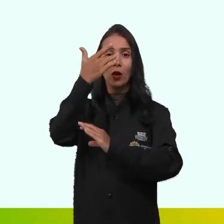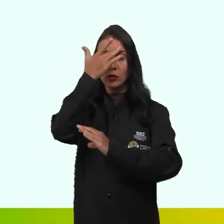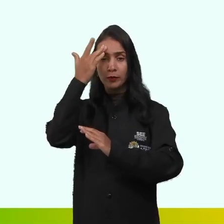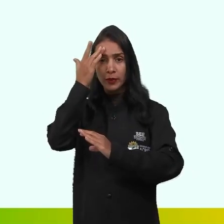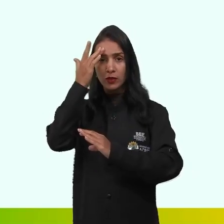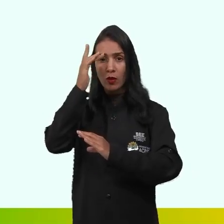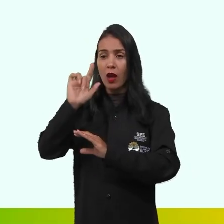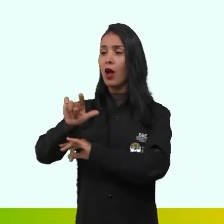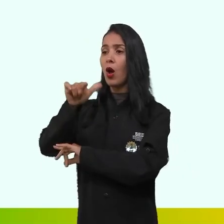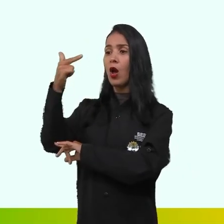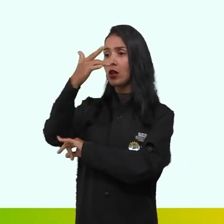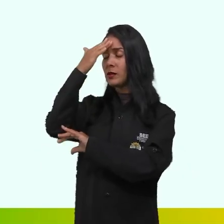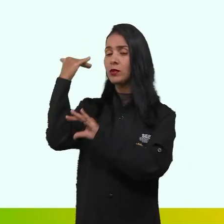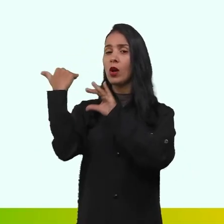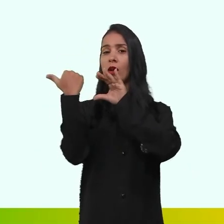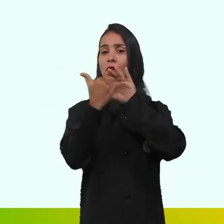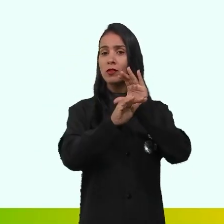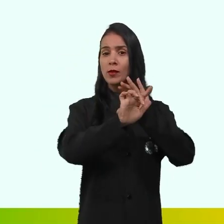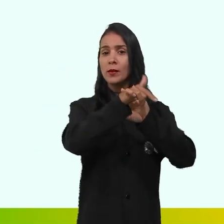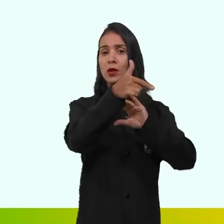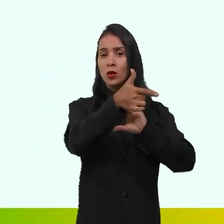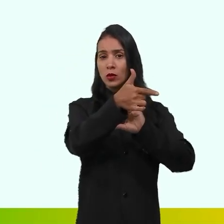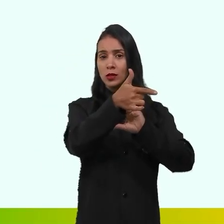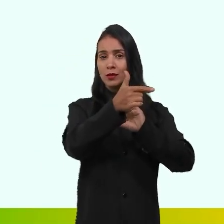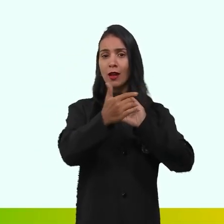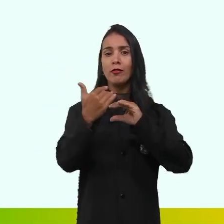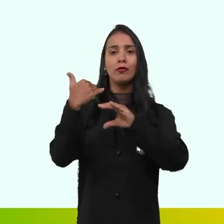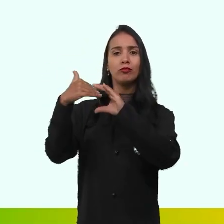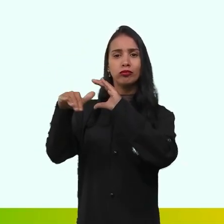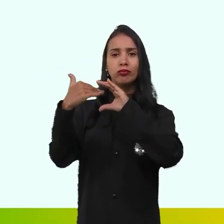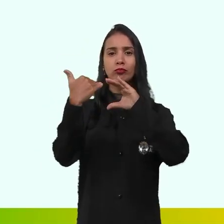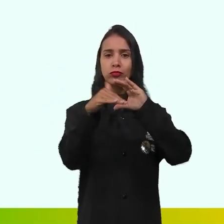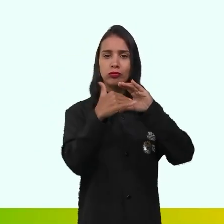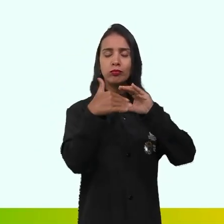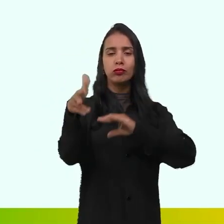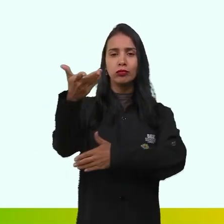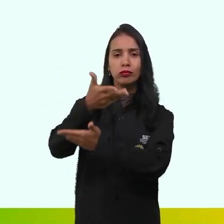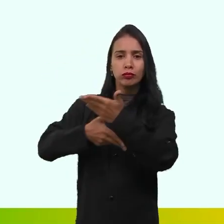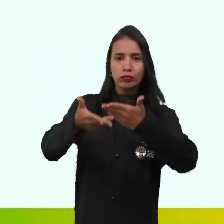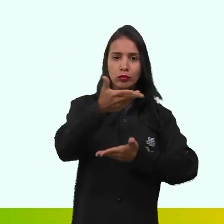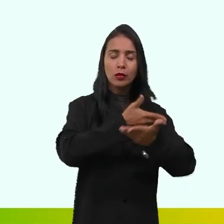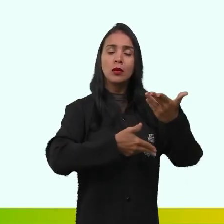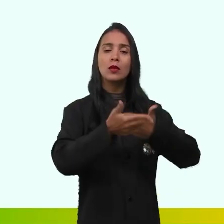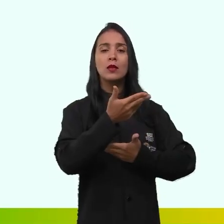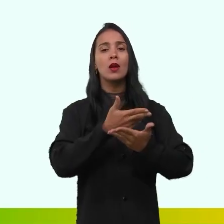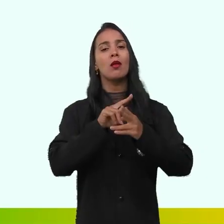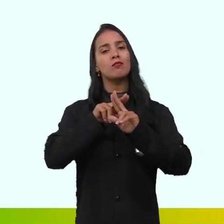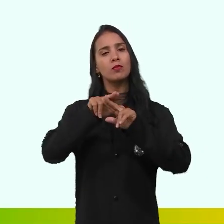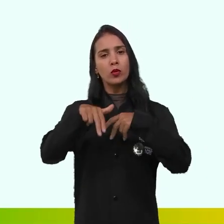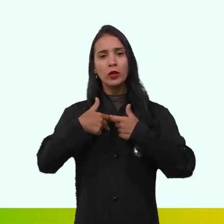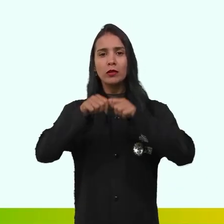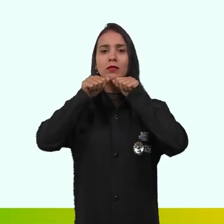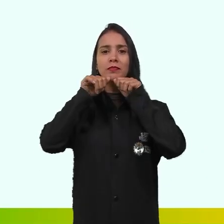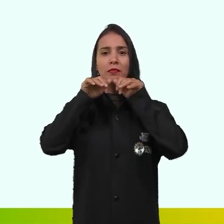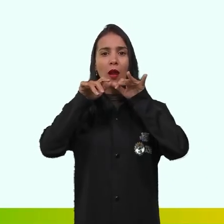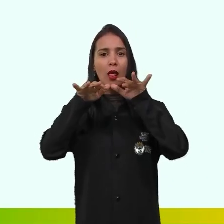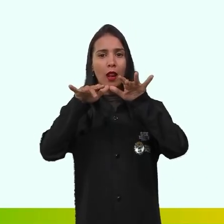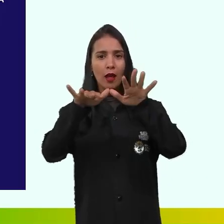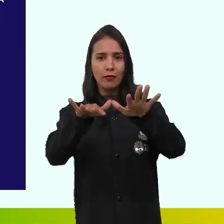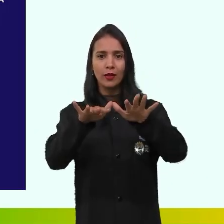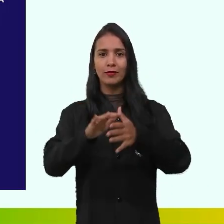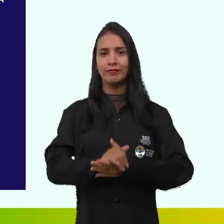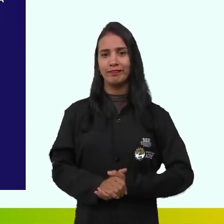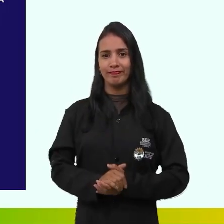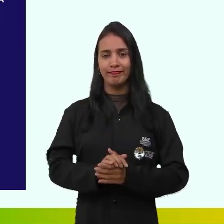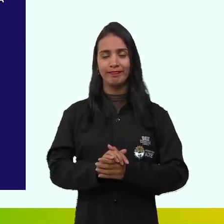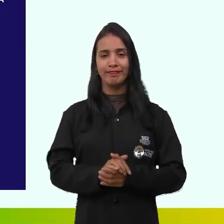em verificar, em checar se aquela notícia é falsa ou não, e aí faz com que essa notícia falsa seja disseminada,